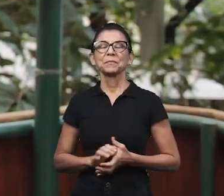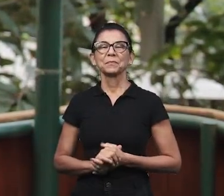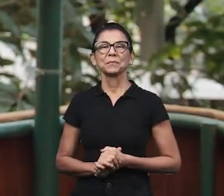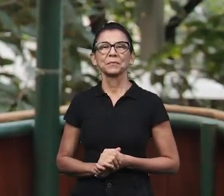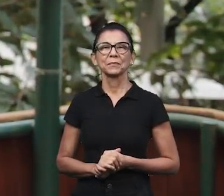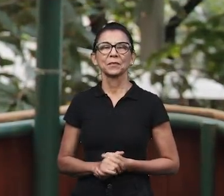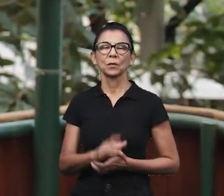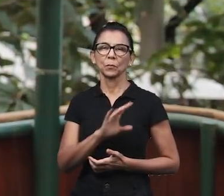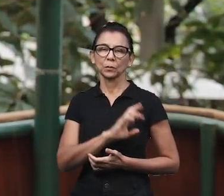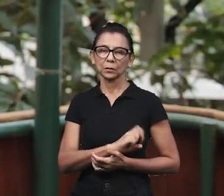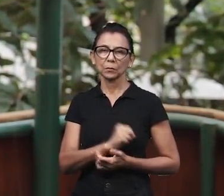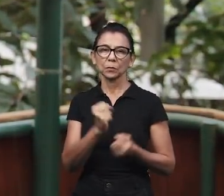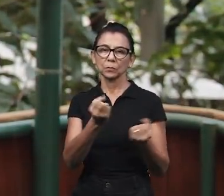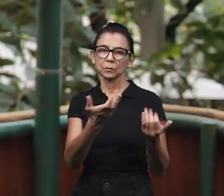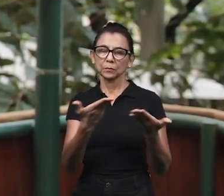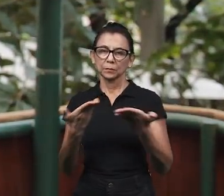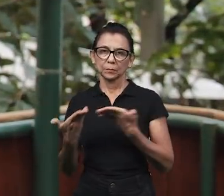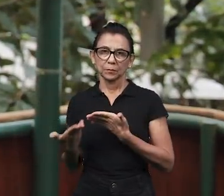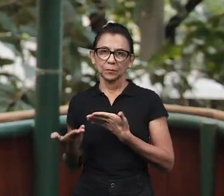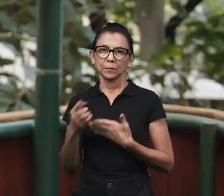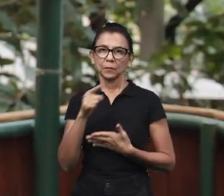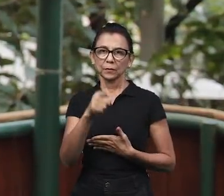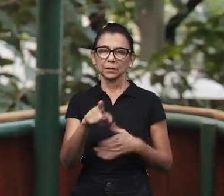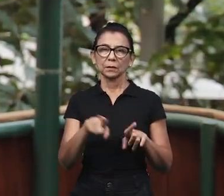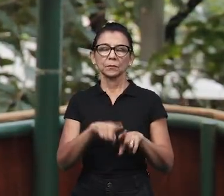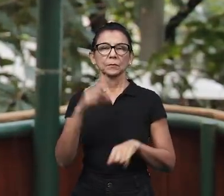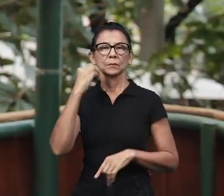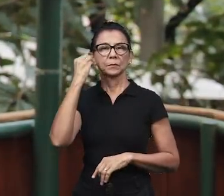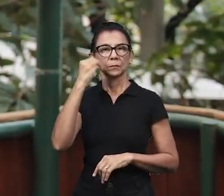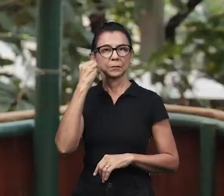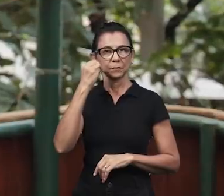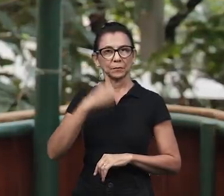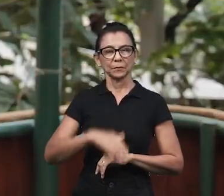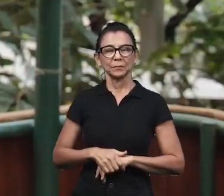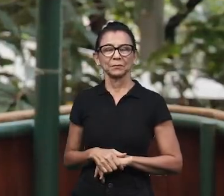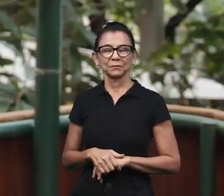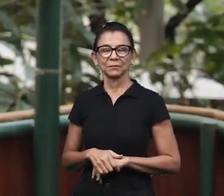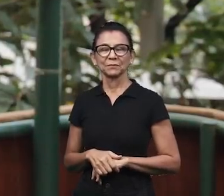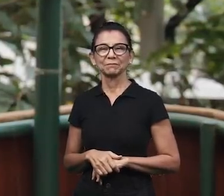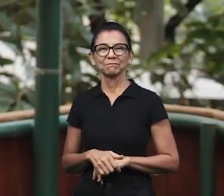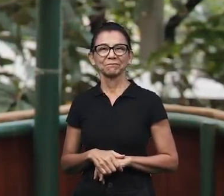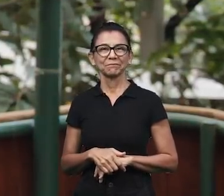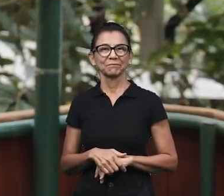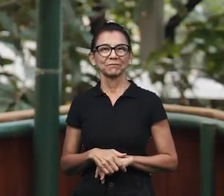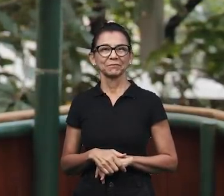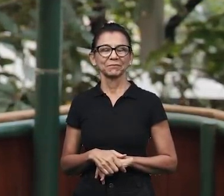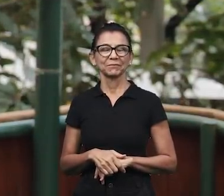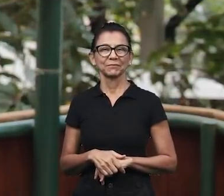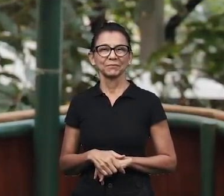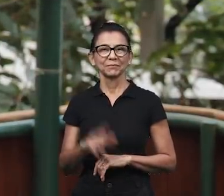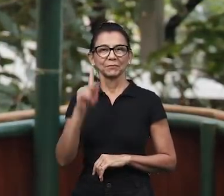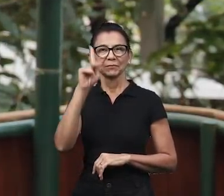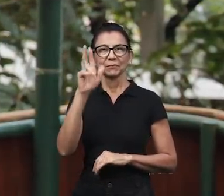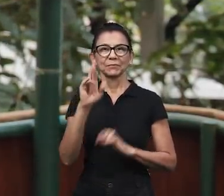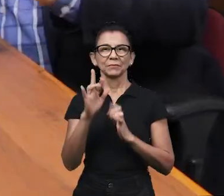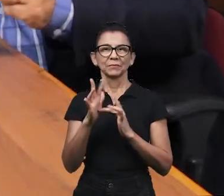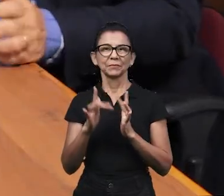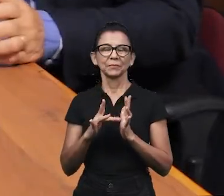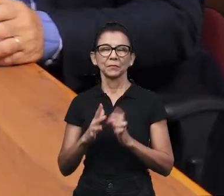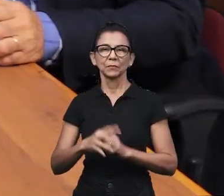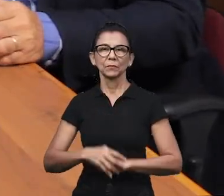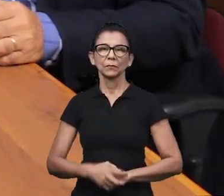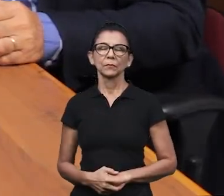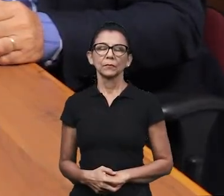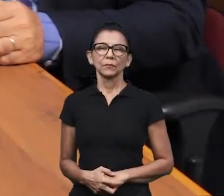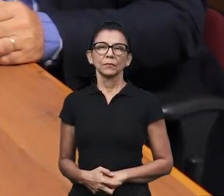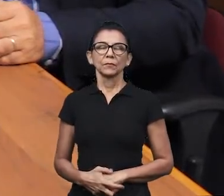para você ter, assim como nós, muitas experiências, tá bom? Então, essa foi a minha experiência. Pai do Senhor. Glória